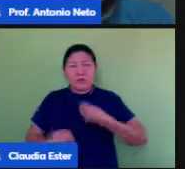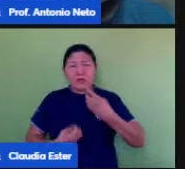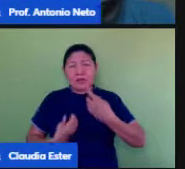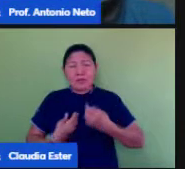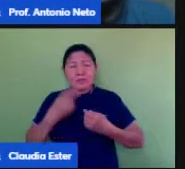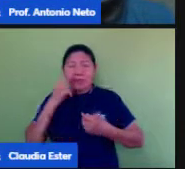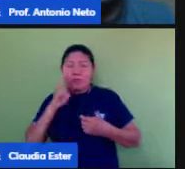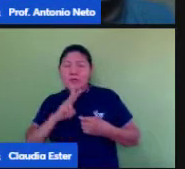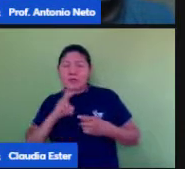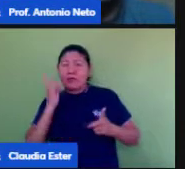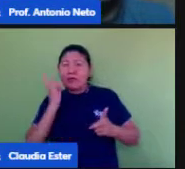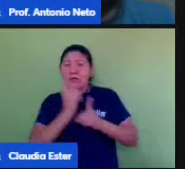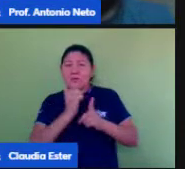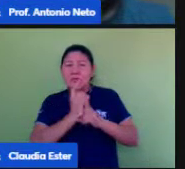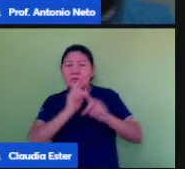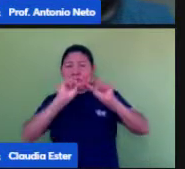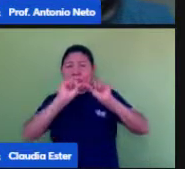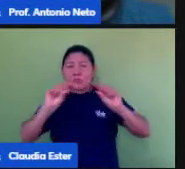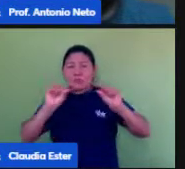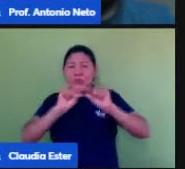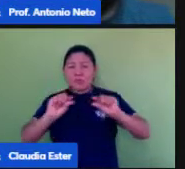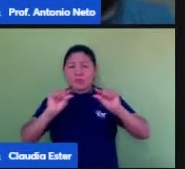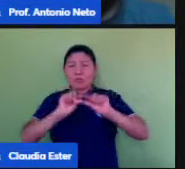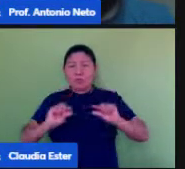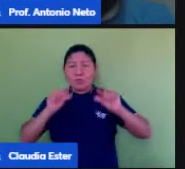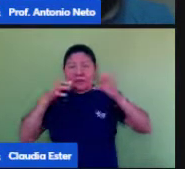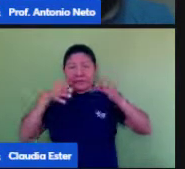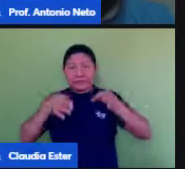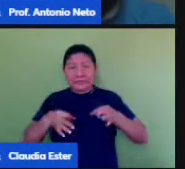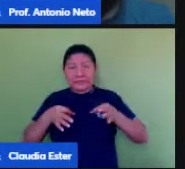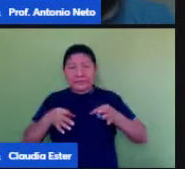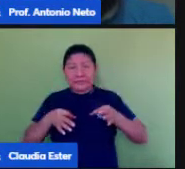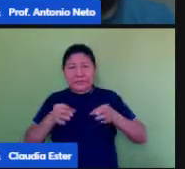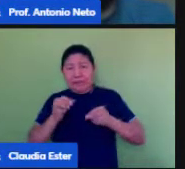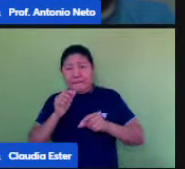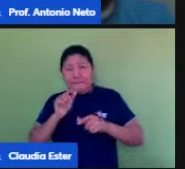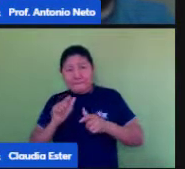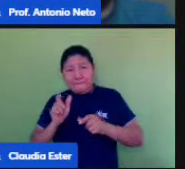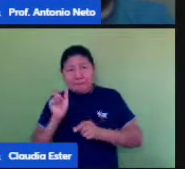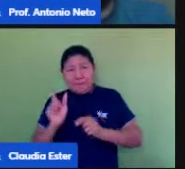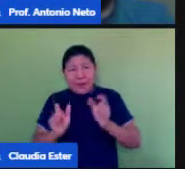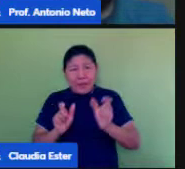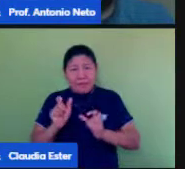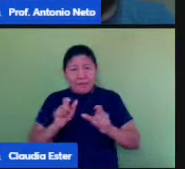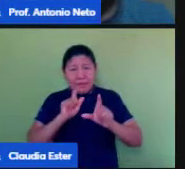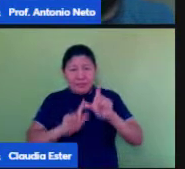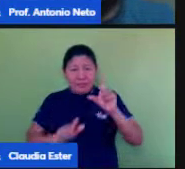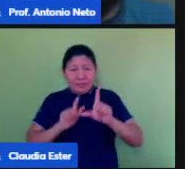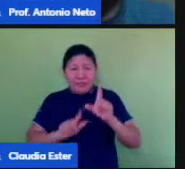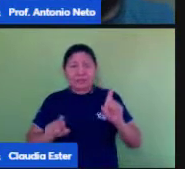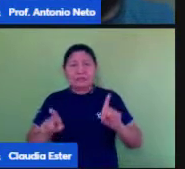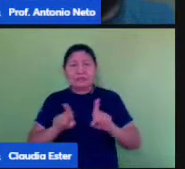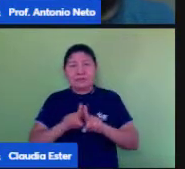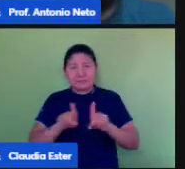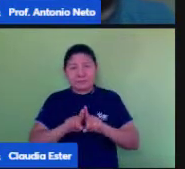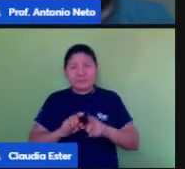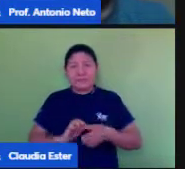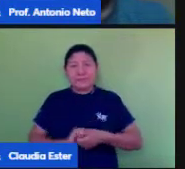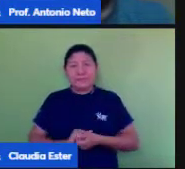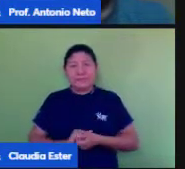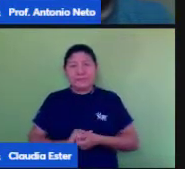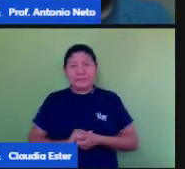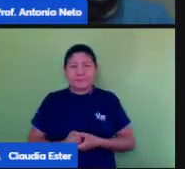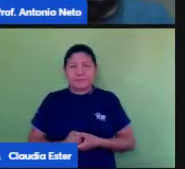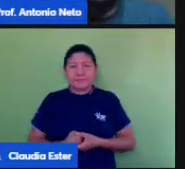a distribuição e a diagramação das letras do texto da página. Próximo, por favor.